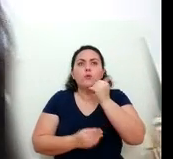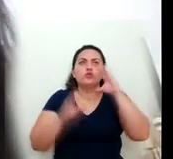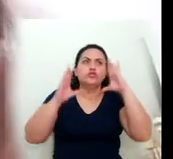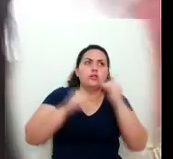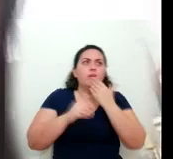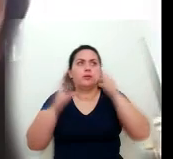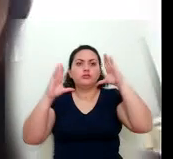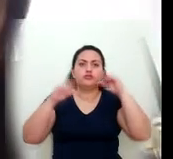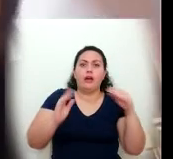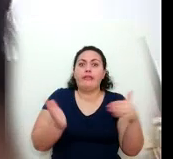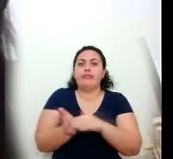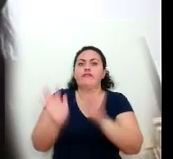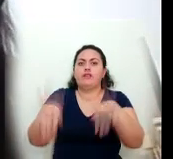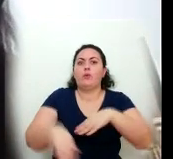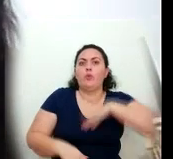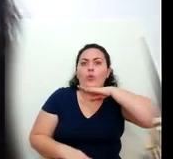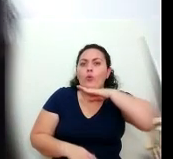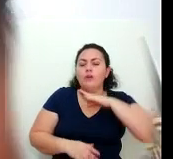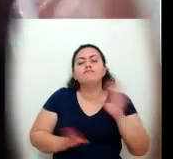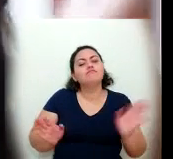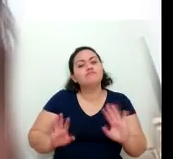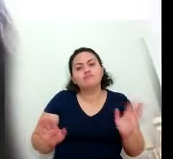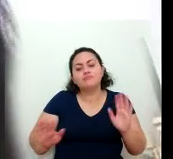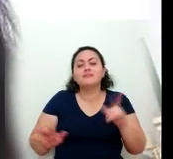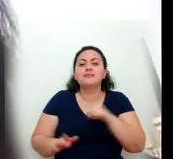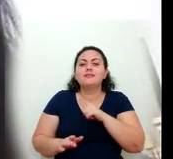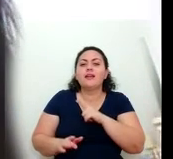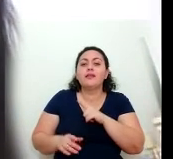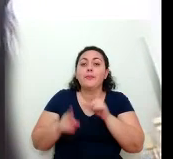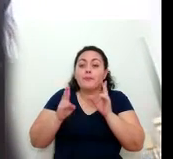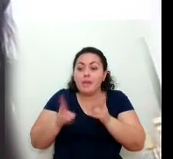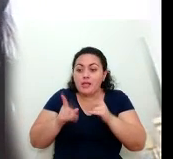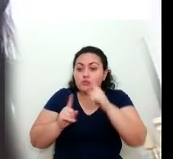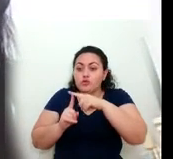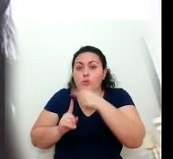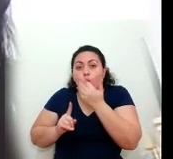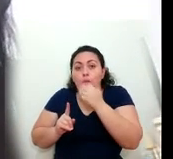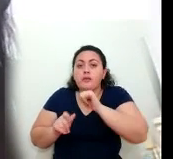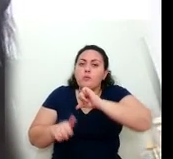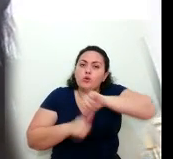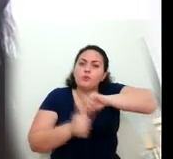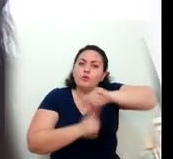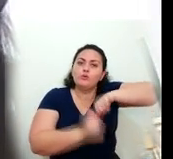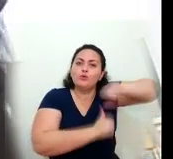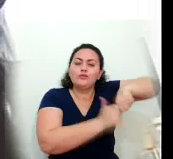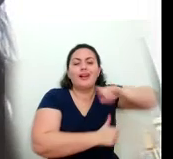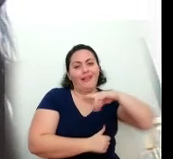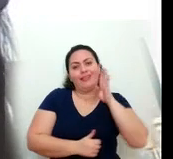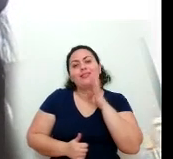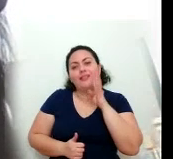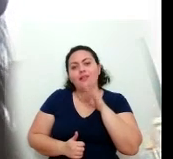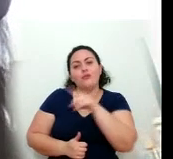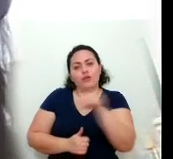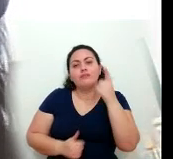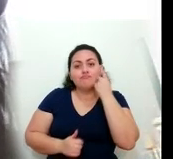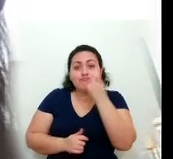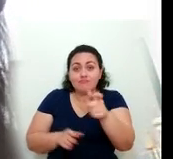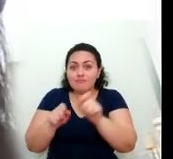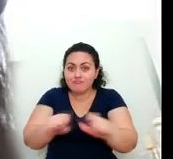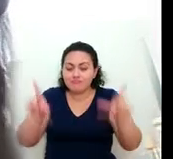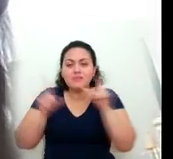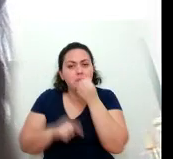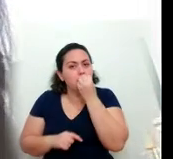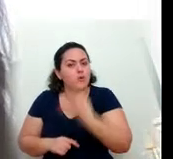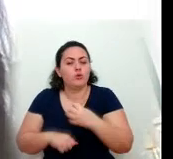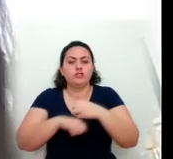né? Almoço, janta, né? Até terminar e aí não aguenta mais, né? Então, assim, eu acho que é um canal que vale bem a pena as pessoas acessarem se